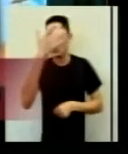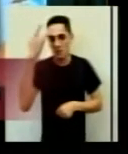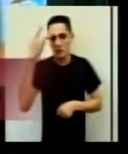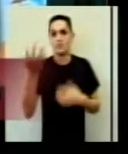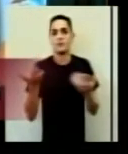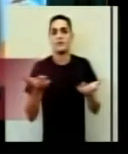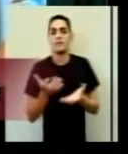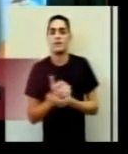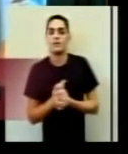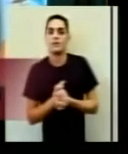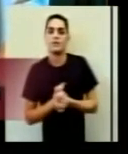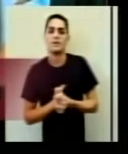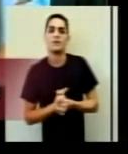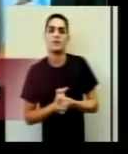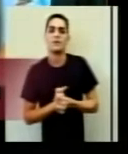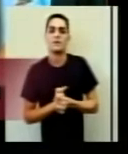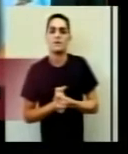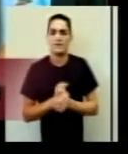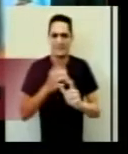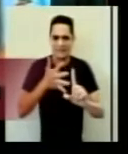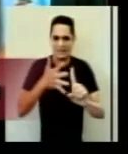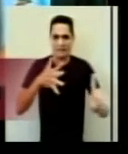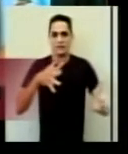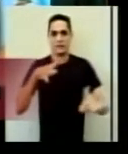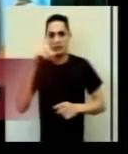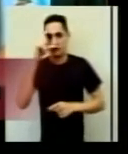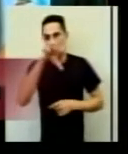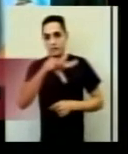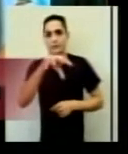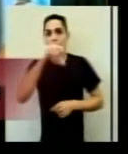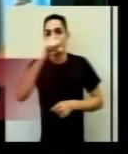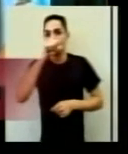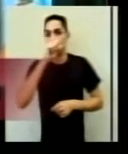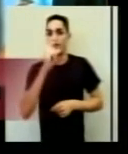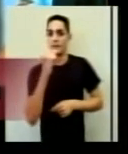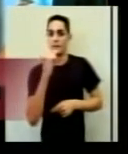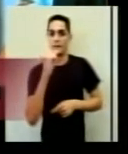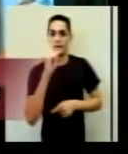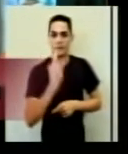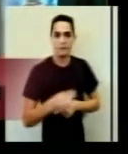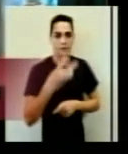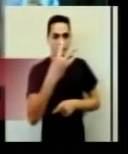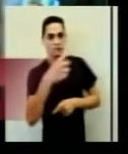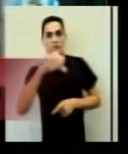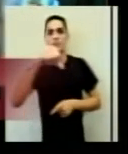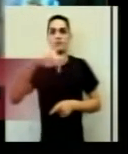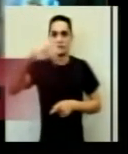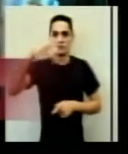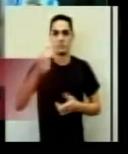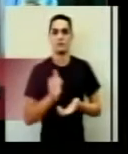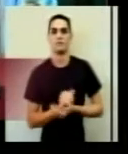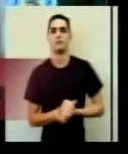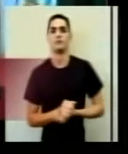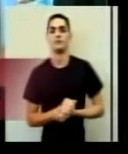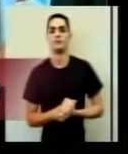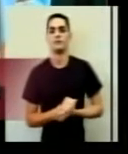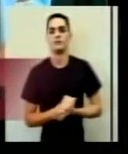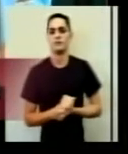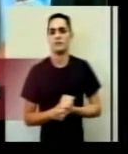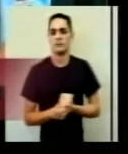9.085 e profissionais da saúde, 1.425. Síndrome respiratória aguda,